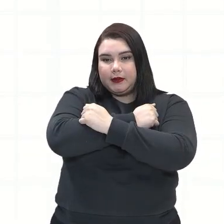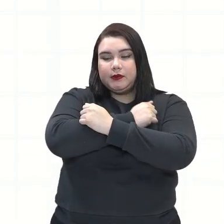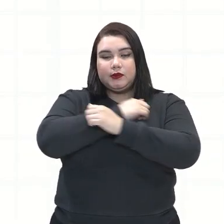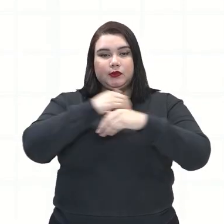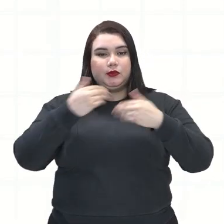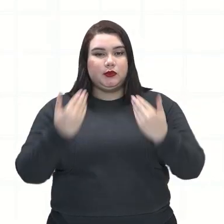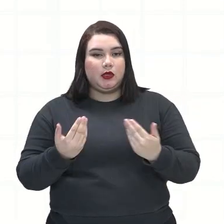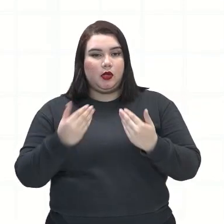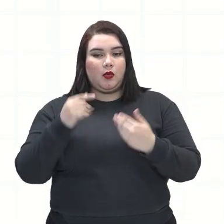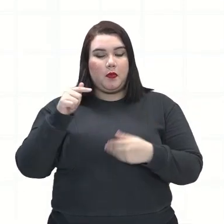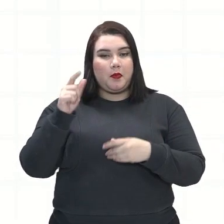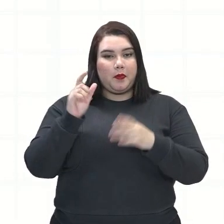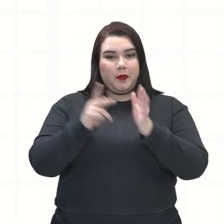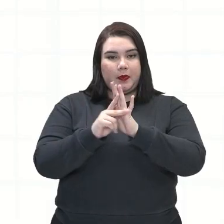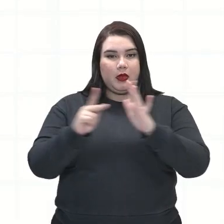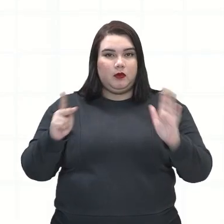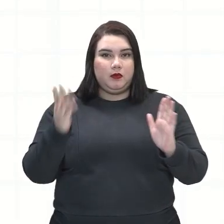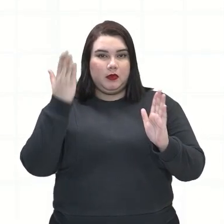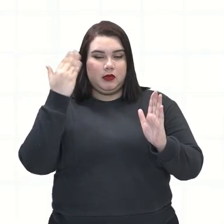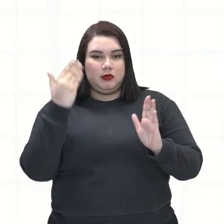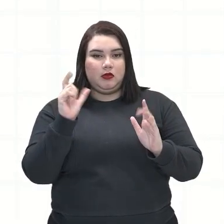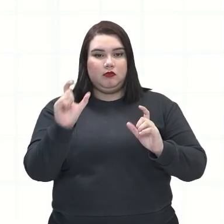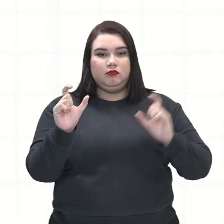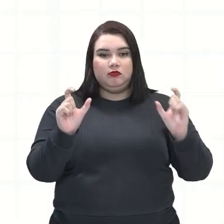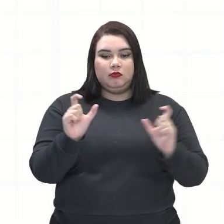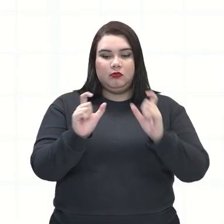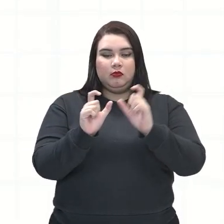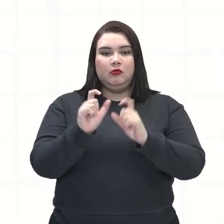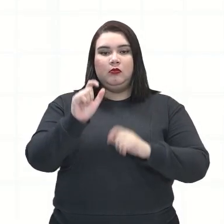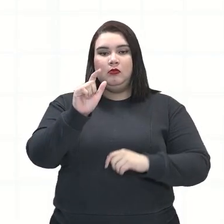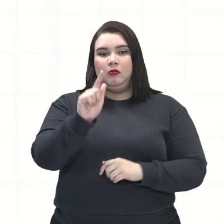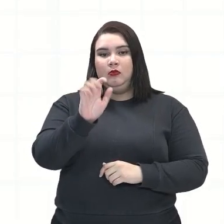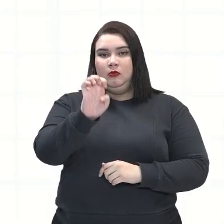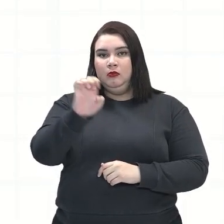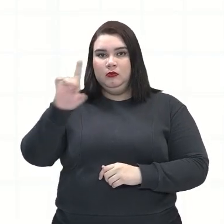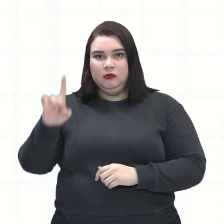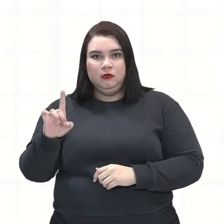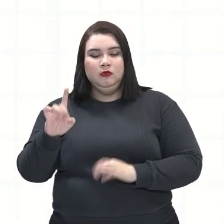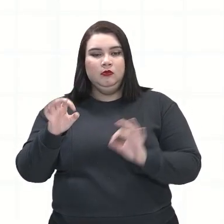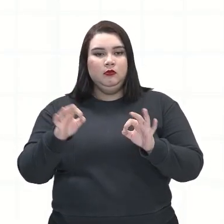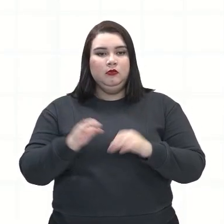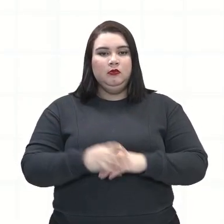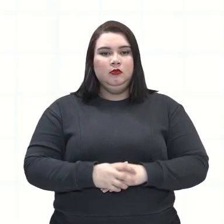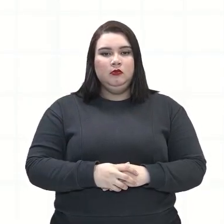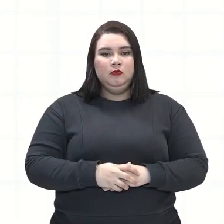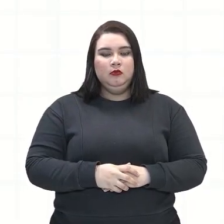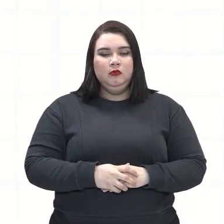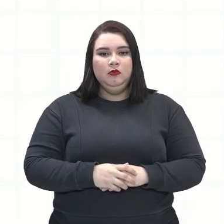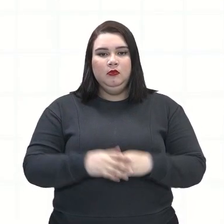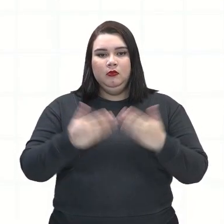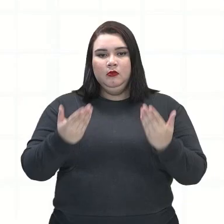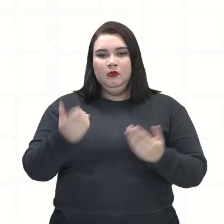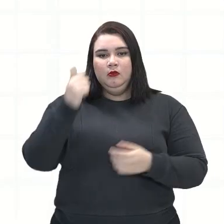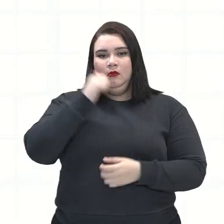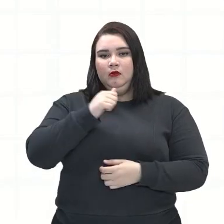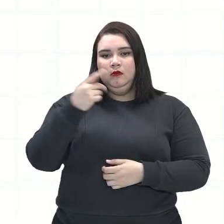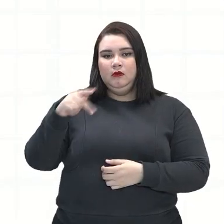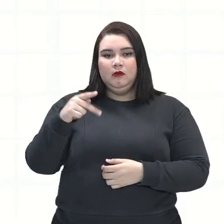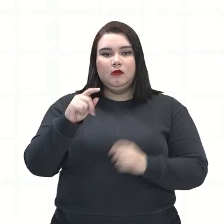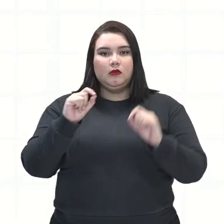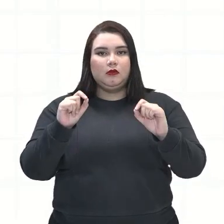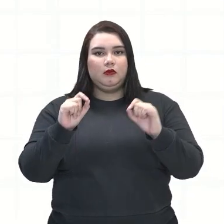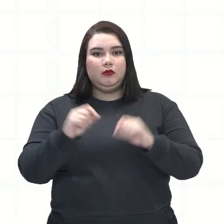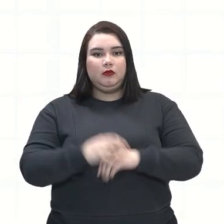Foi acrescentado o ed para ficar na forma do passado. She hugged. She hugged, ela abraçou as suas children, né?